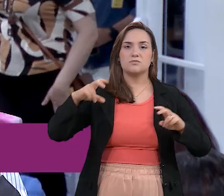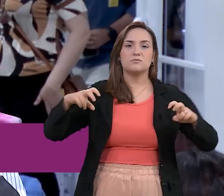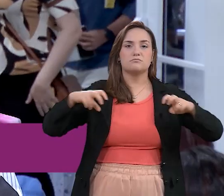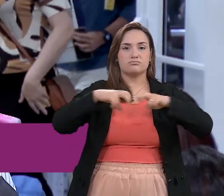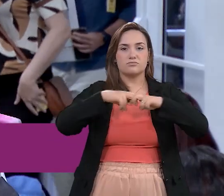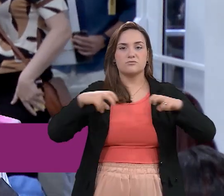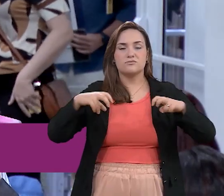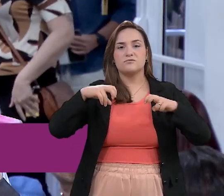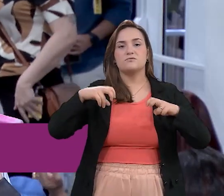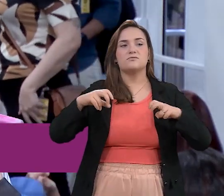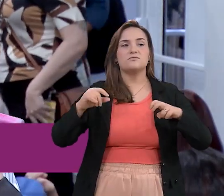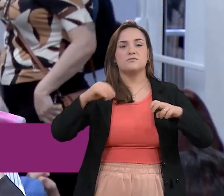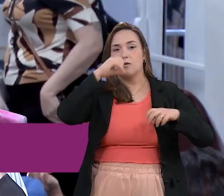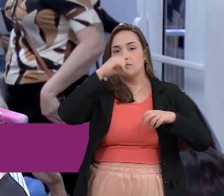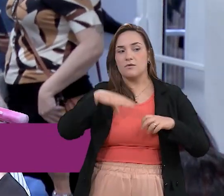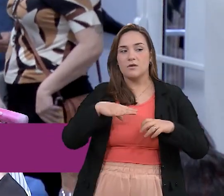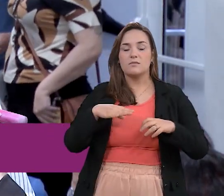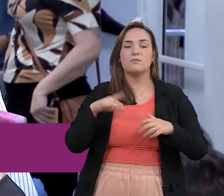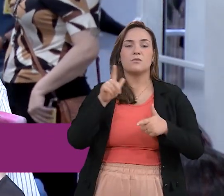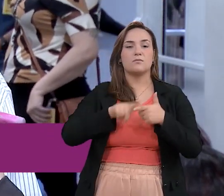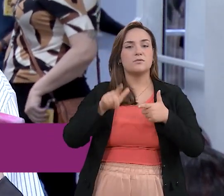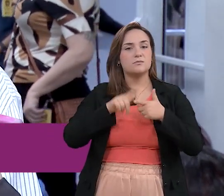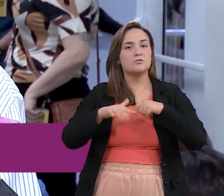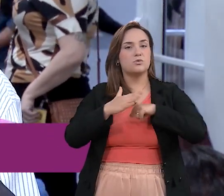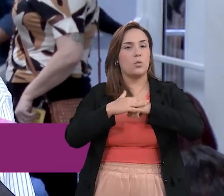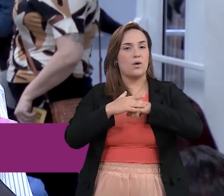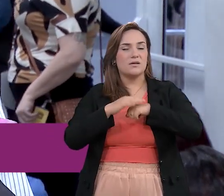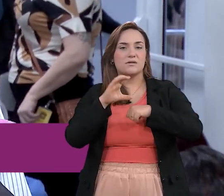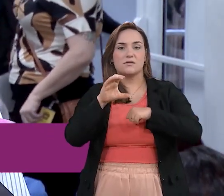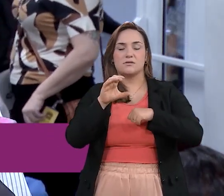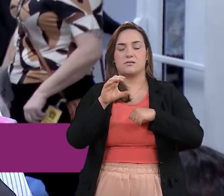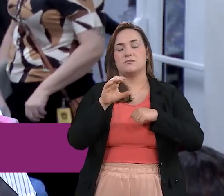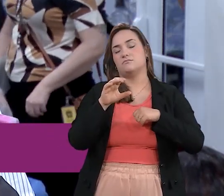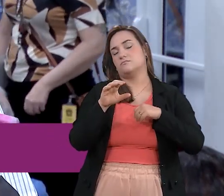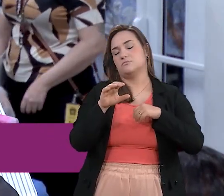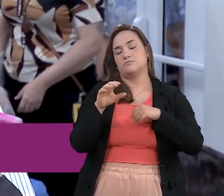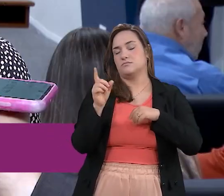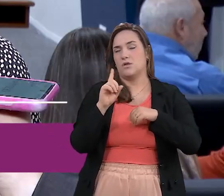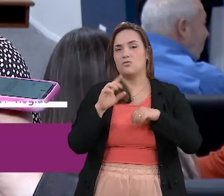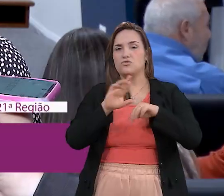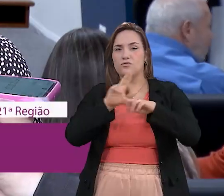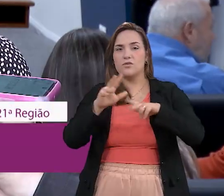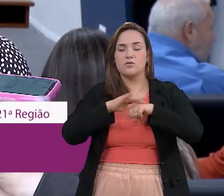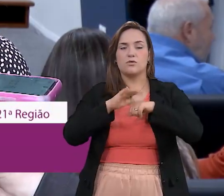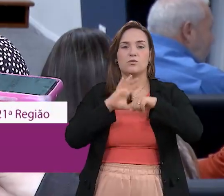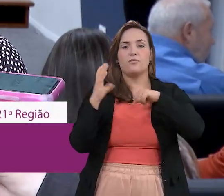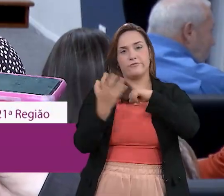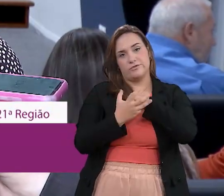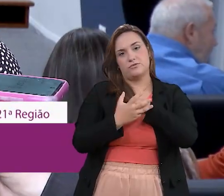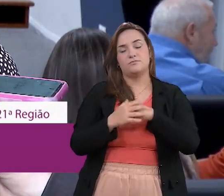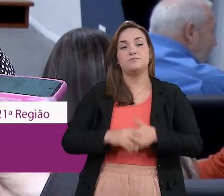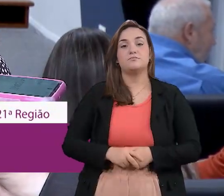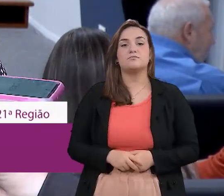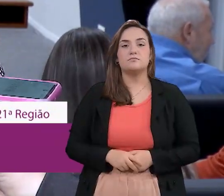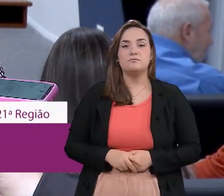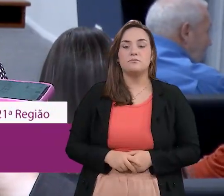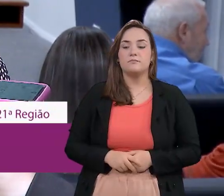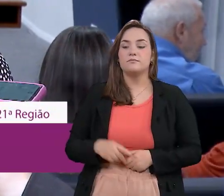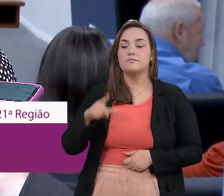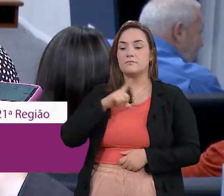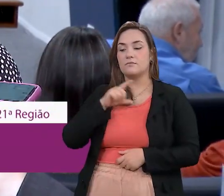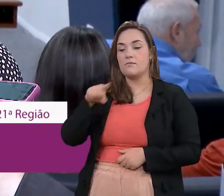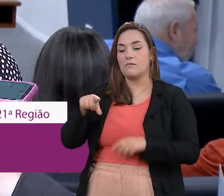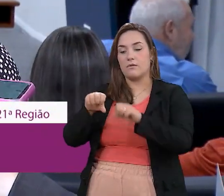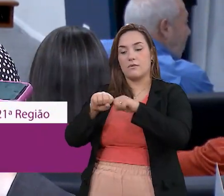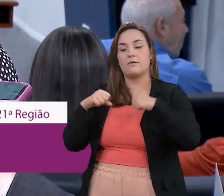de trânsito por mortes violentas por doenças crônicas que não sejam a covid e etc a partir desse seminário e dessa e